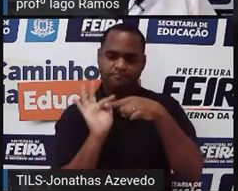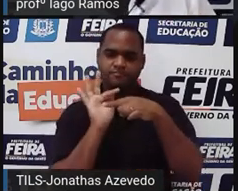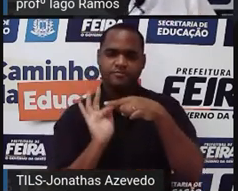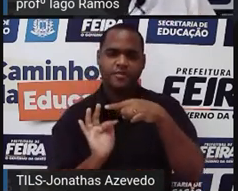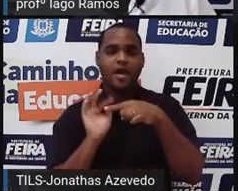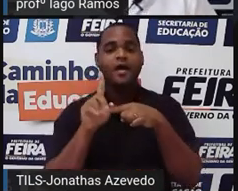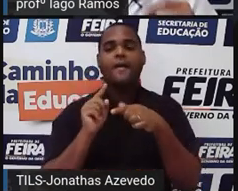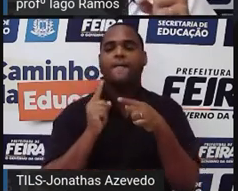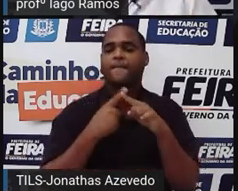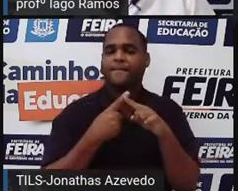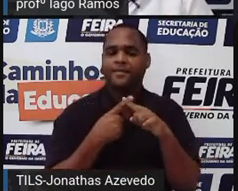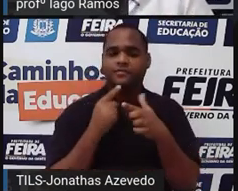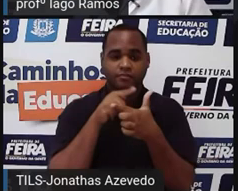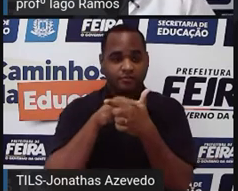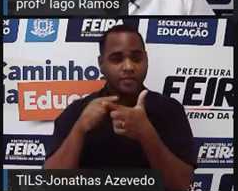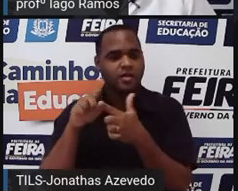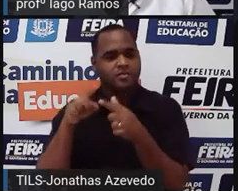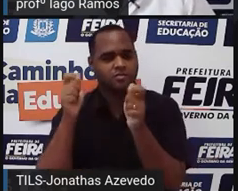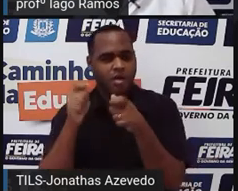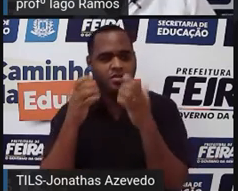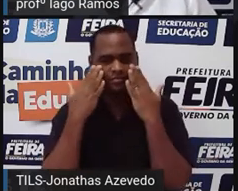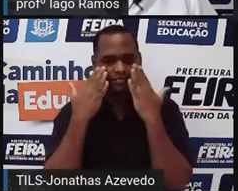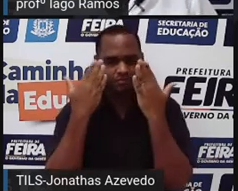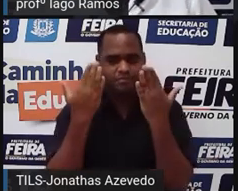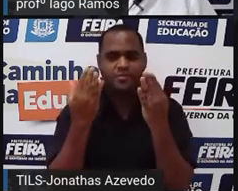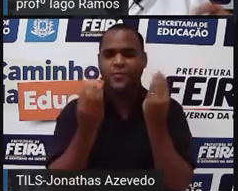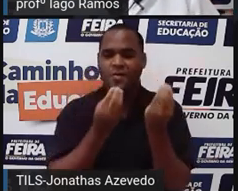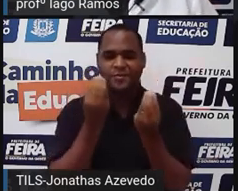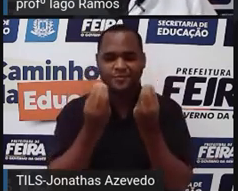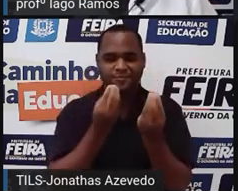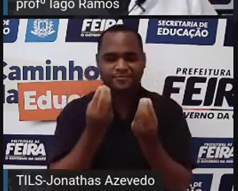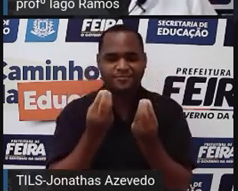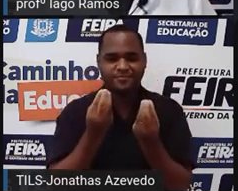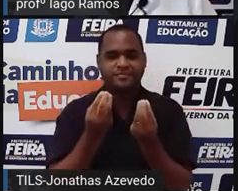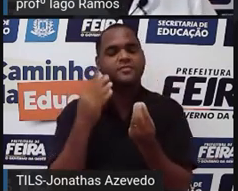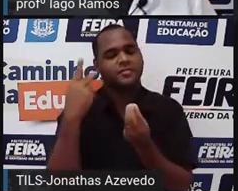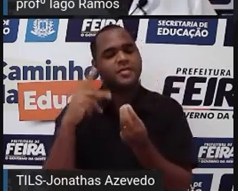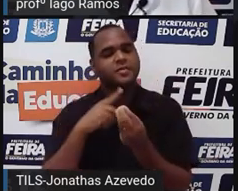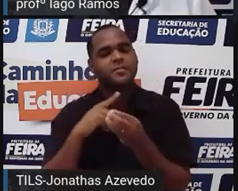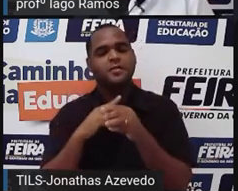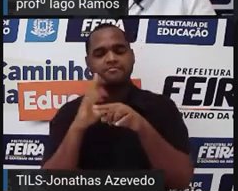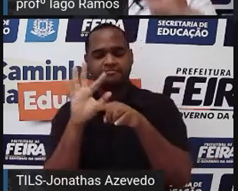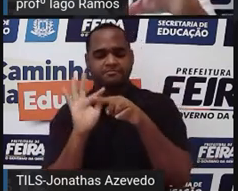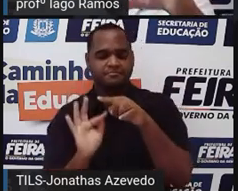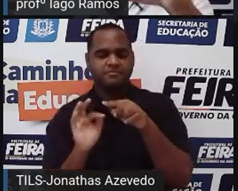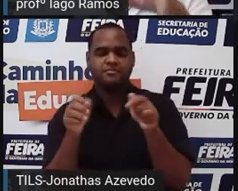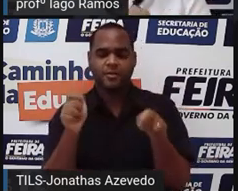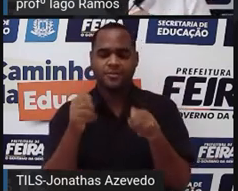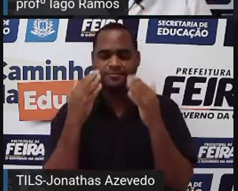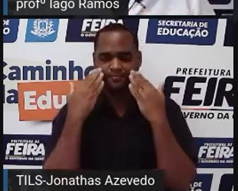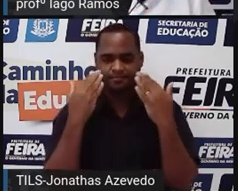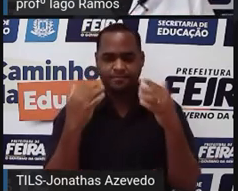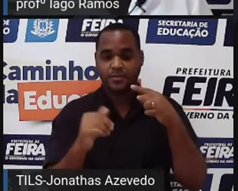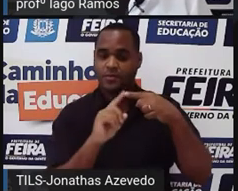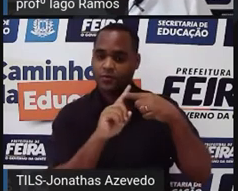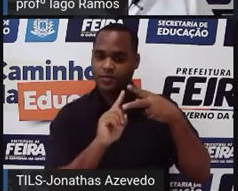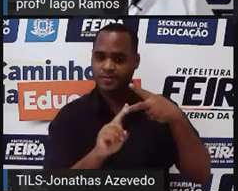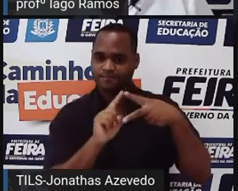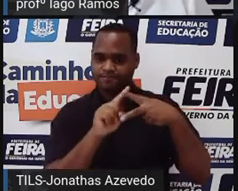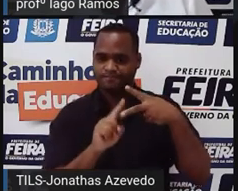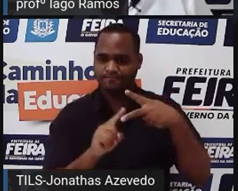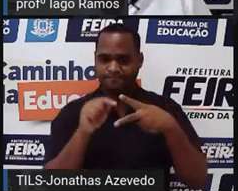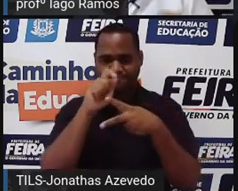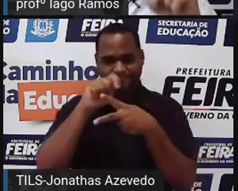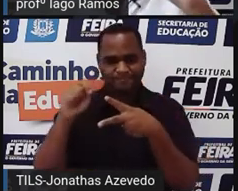a divisão, ela pode ser representada através de uma fração, tá bom? Então, aquelas duas formas que estão escritas